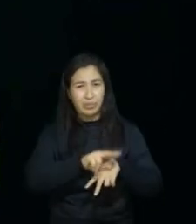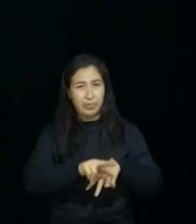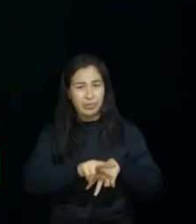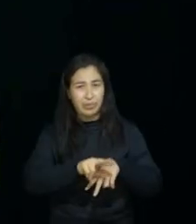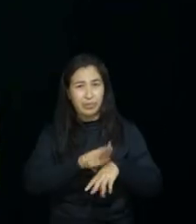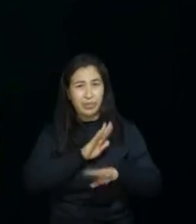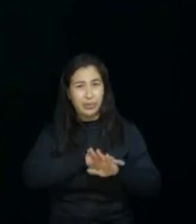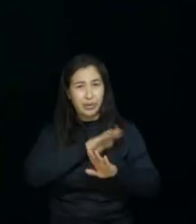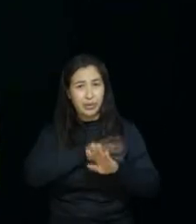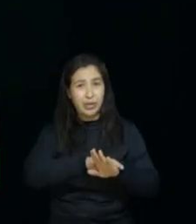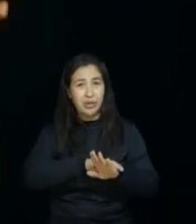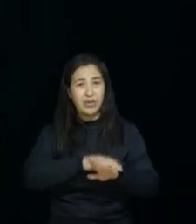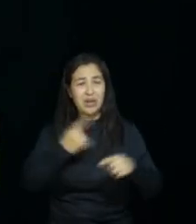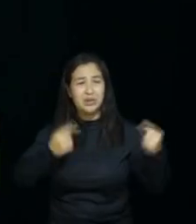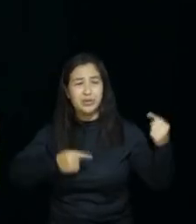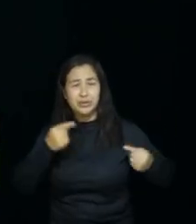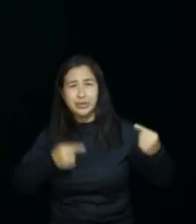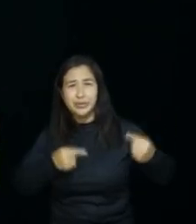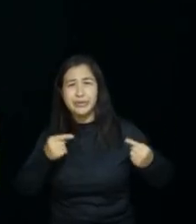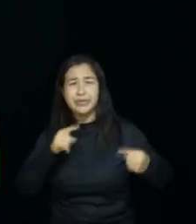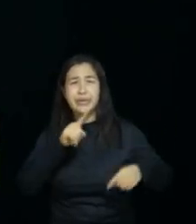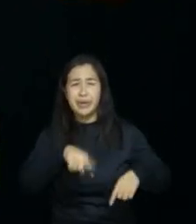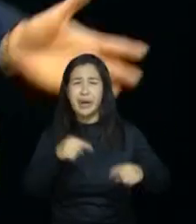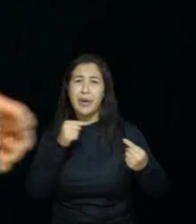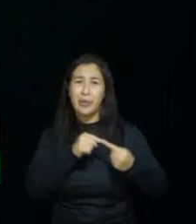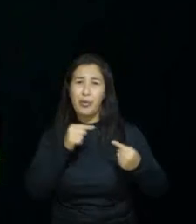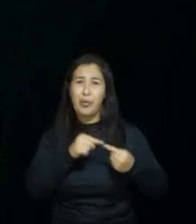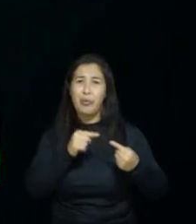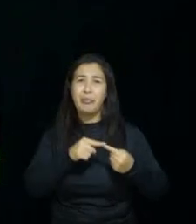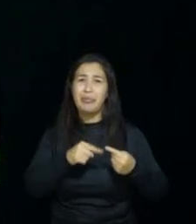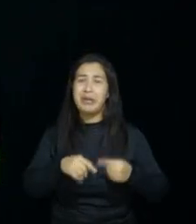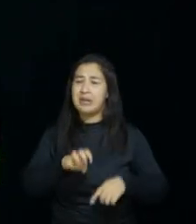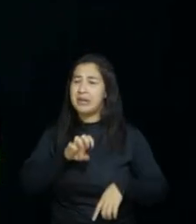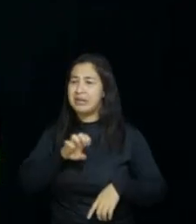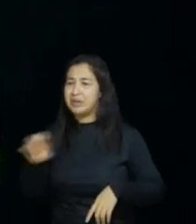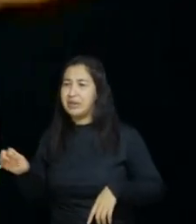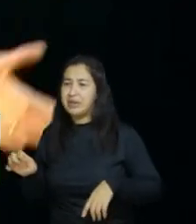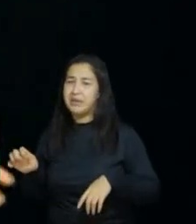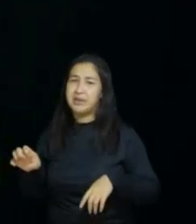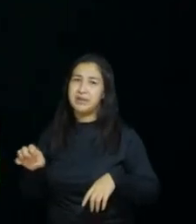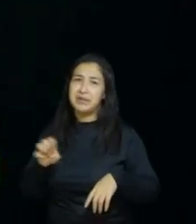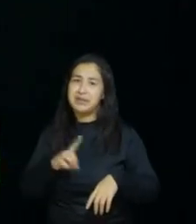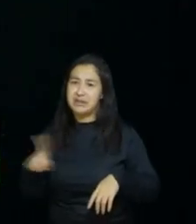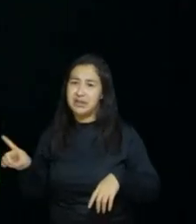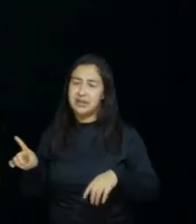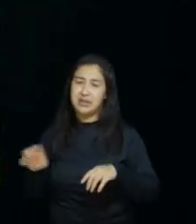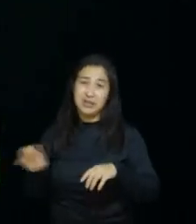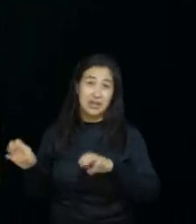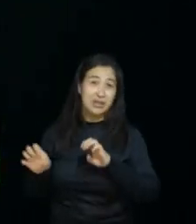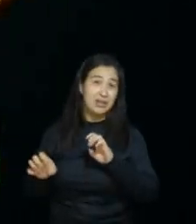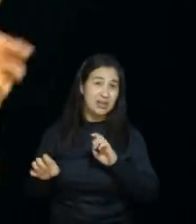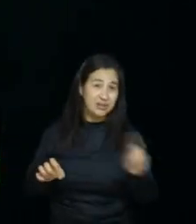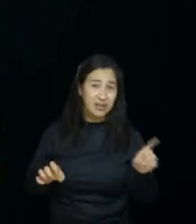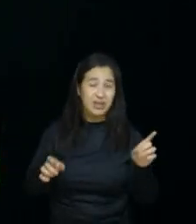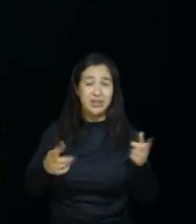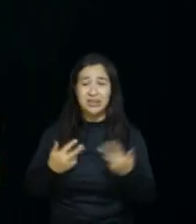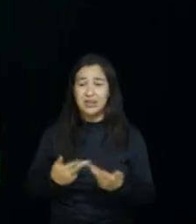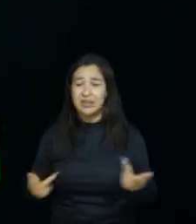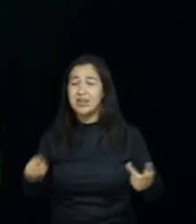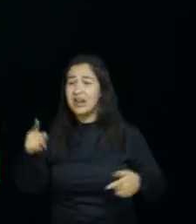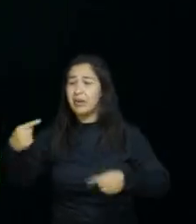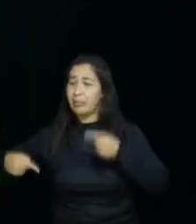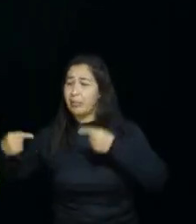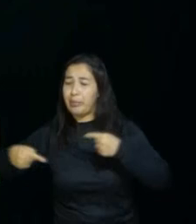Amazônia é uma discussão muito ideológica, né? É uma pauta da esquerda, porque daí a direita fala isso, a esquerda fala aquilo, tal, o governo desmatou mais que o